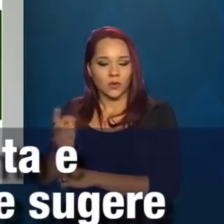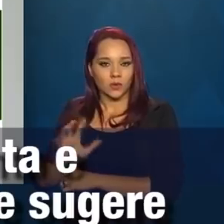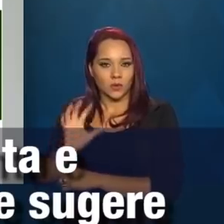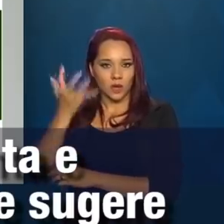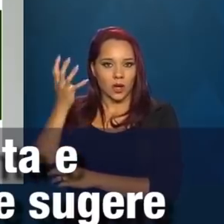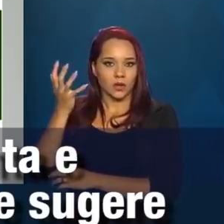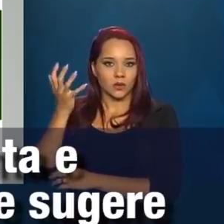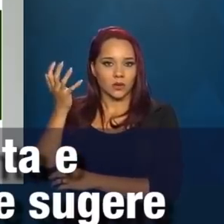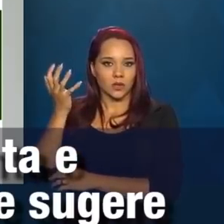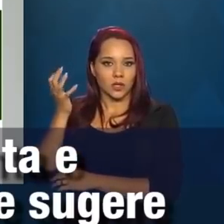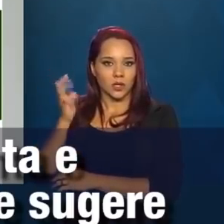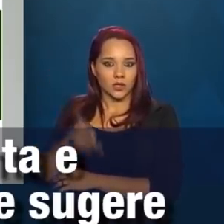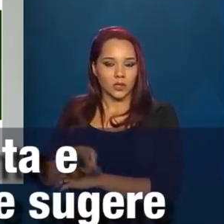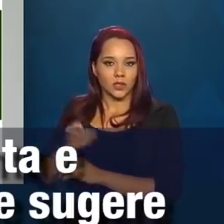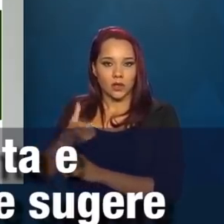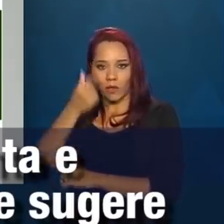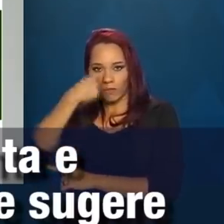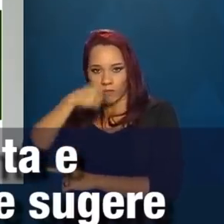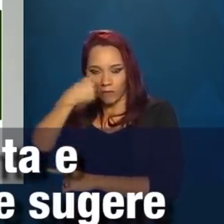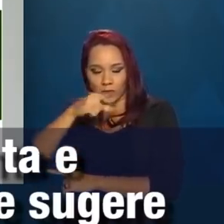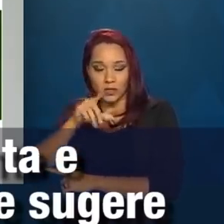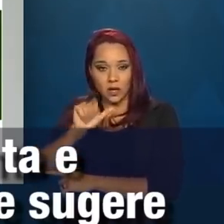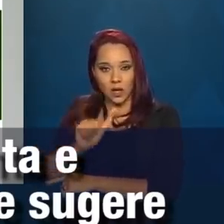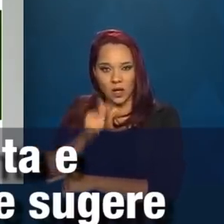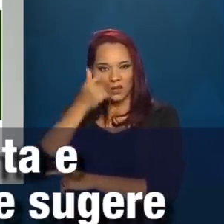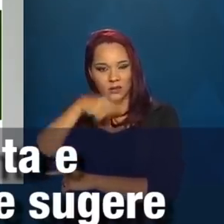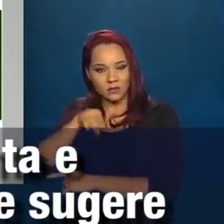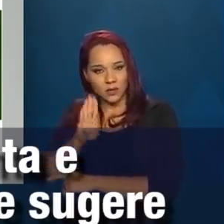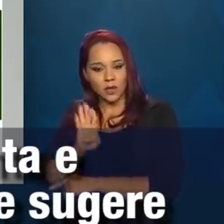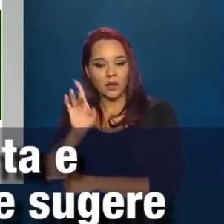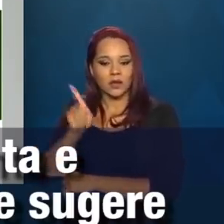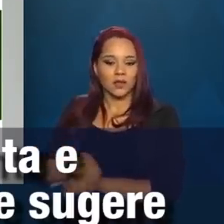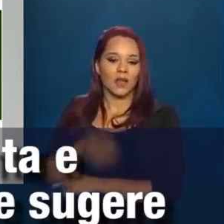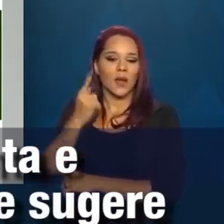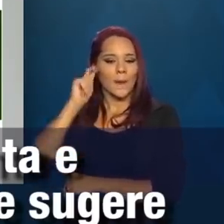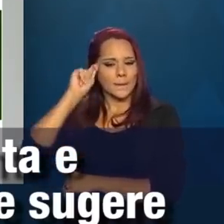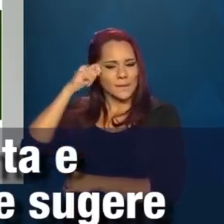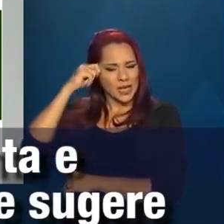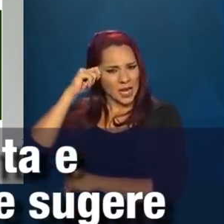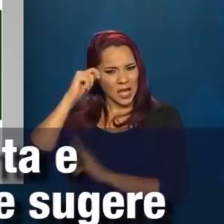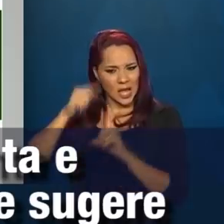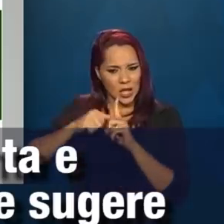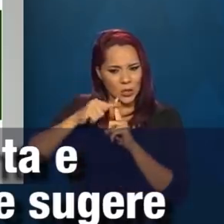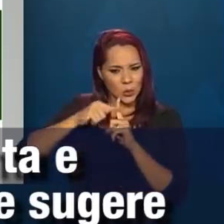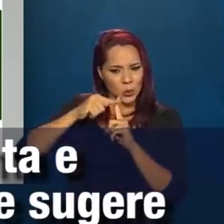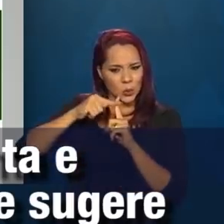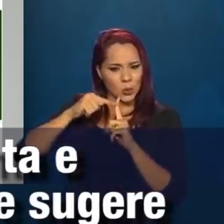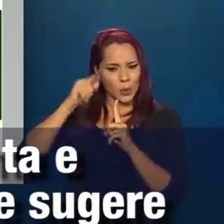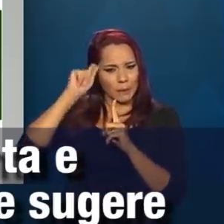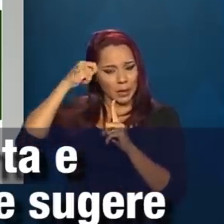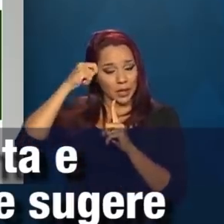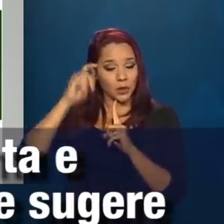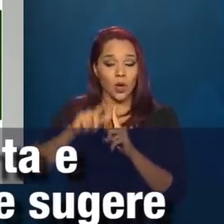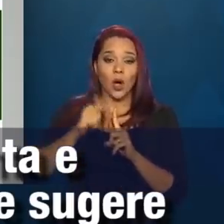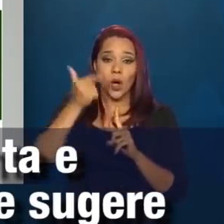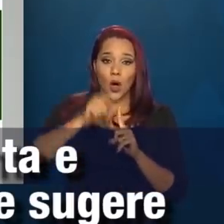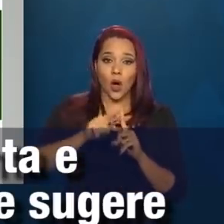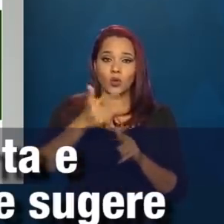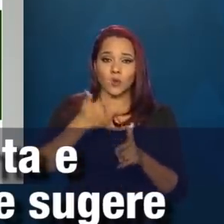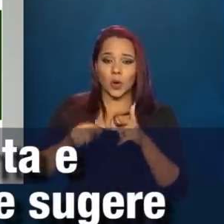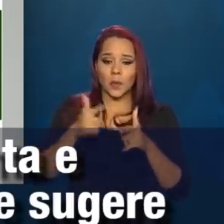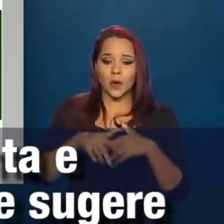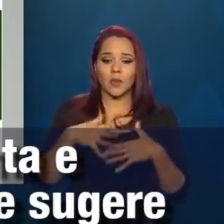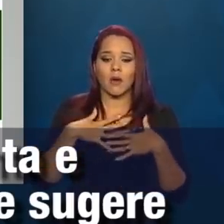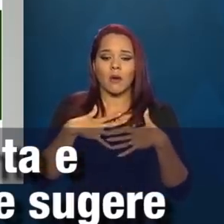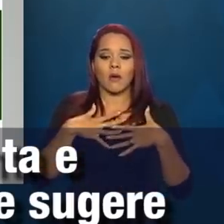casos de influenza A e B somados, que é essa barrinha preta, os casos de outros vírus